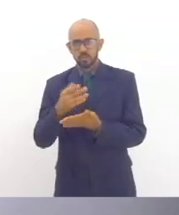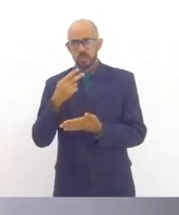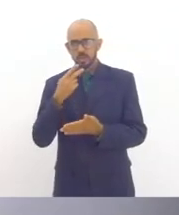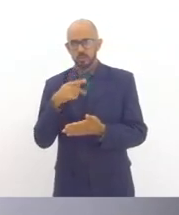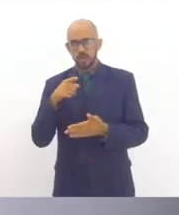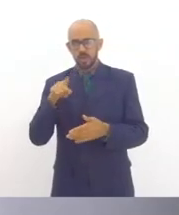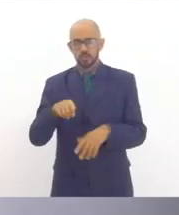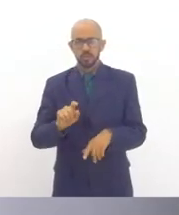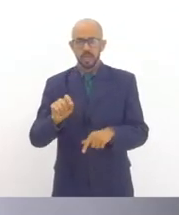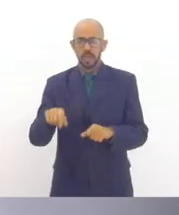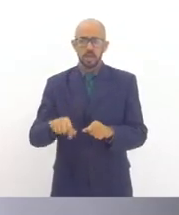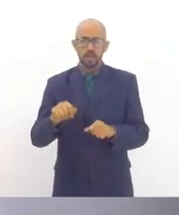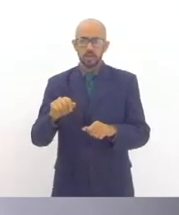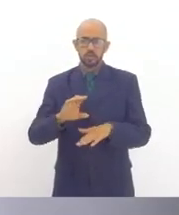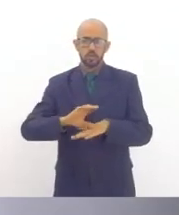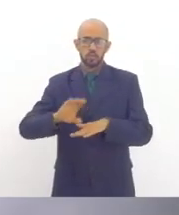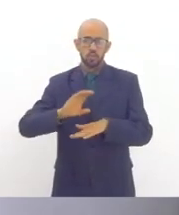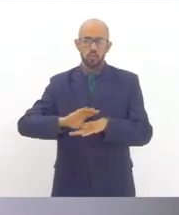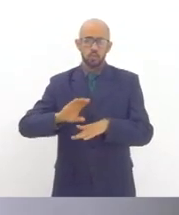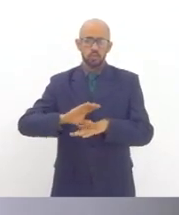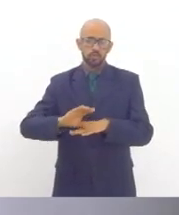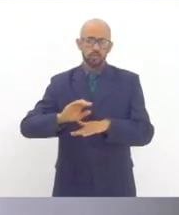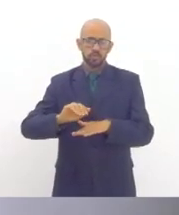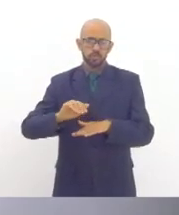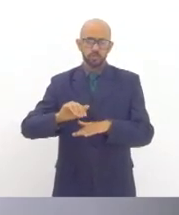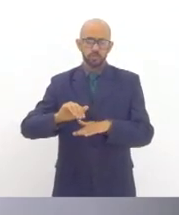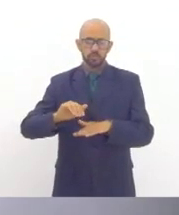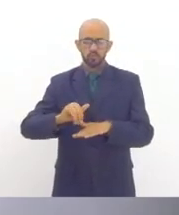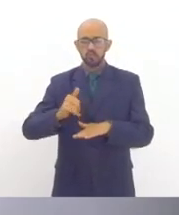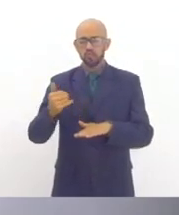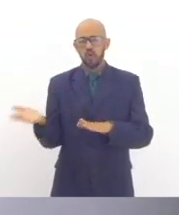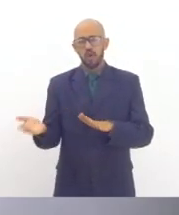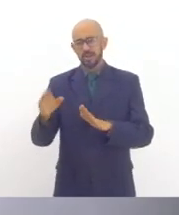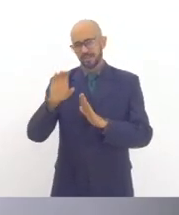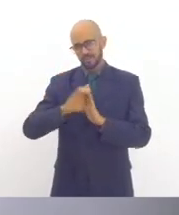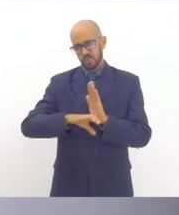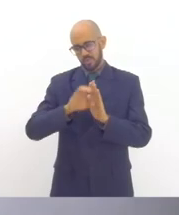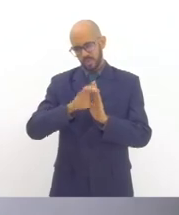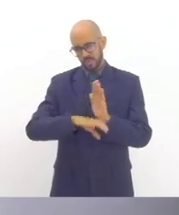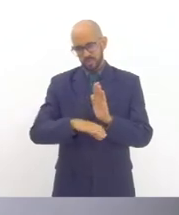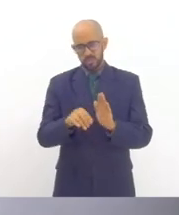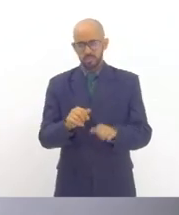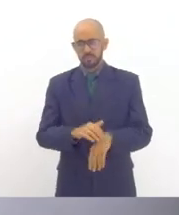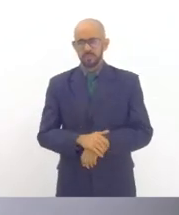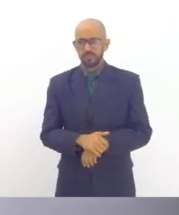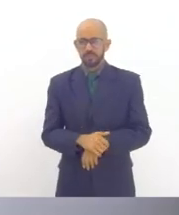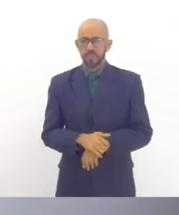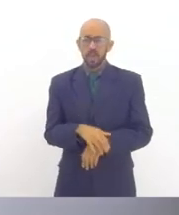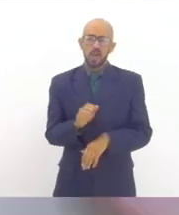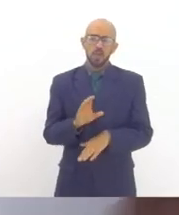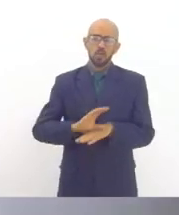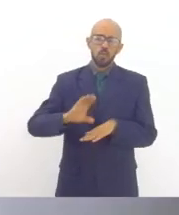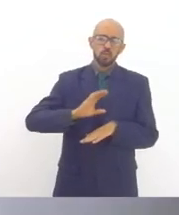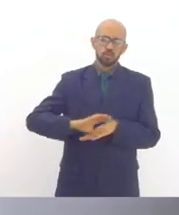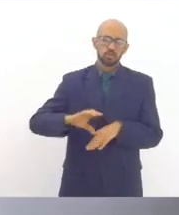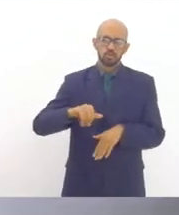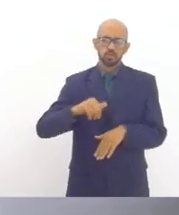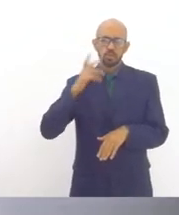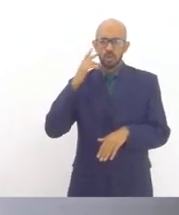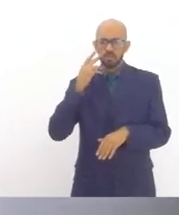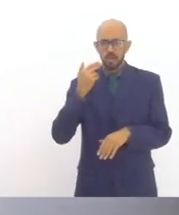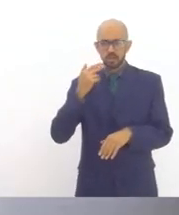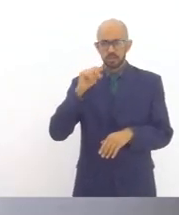cursos extracurriculares, tá? Falando de cursos regulares, aqueles que são parecidos com